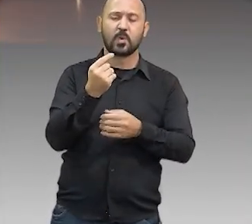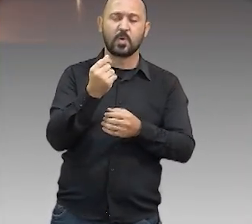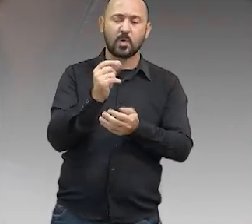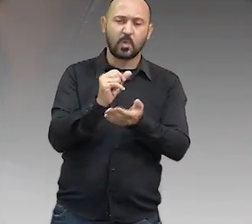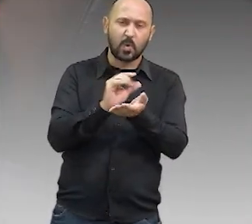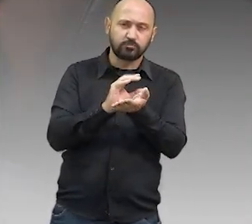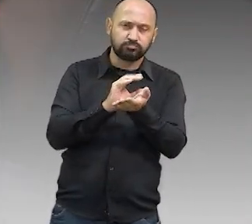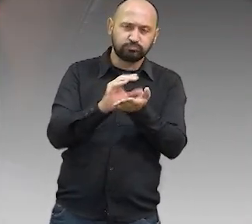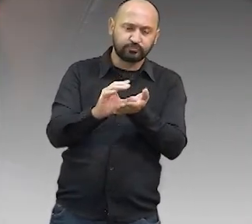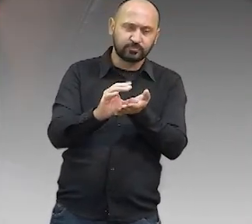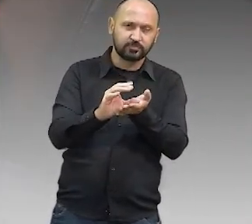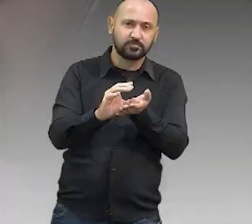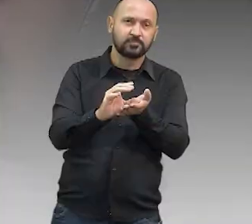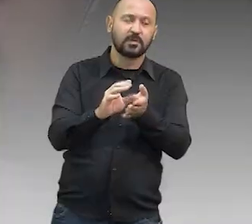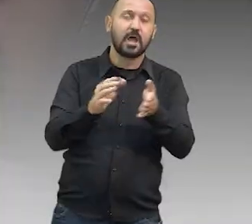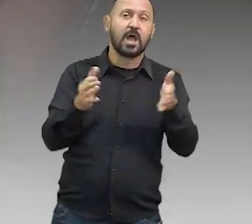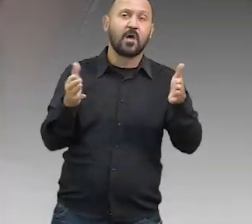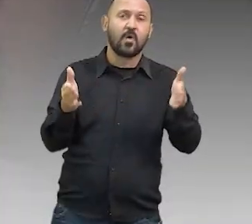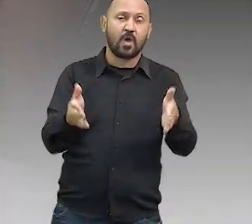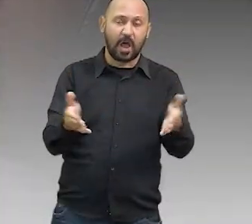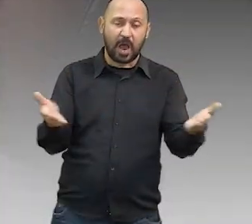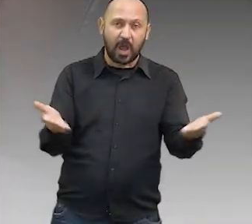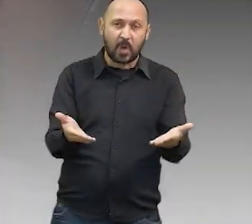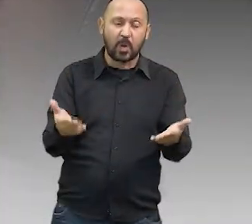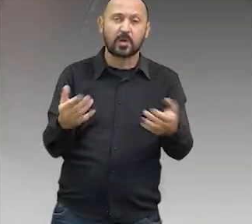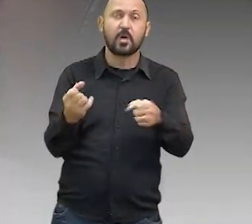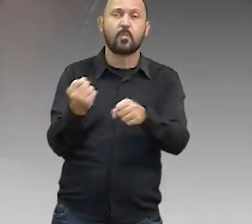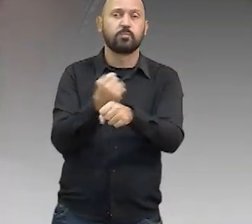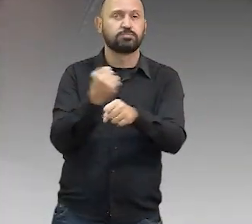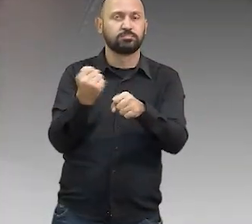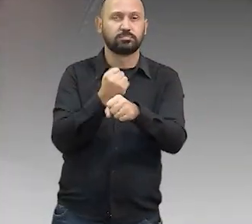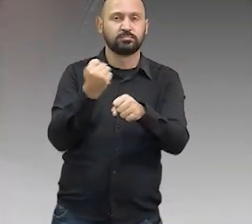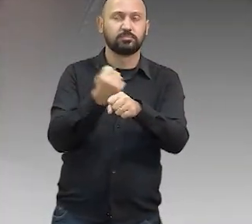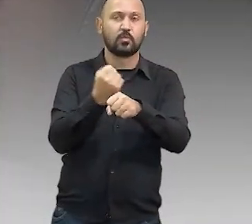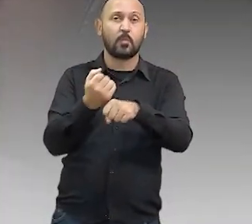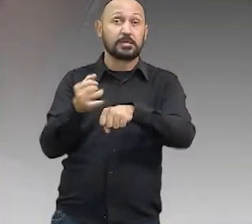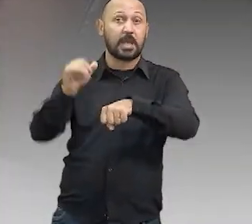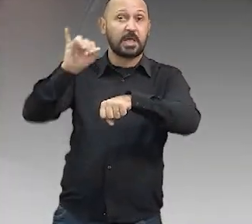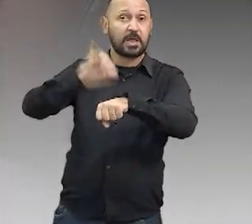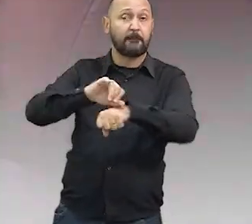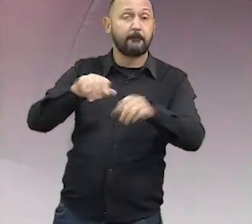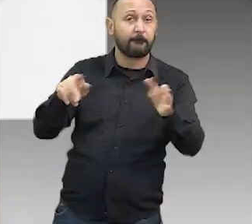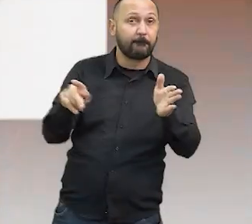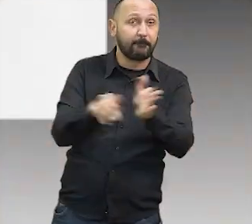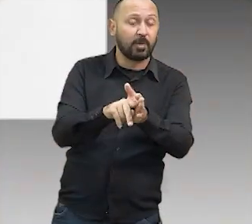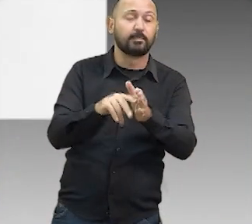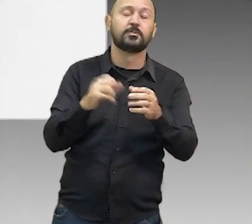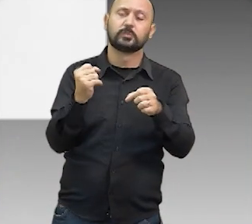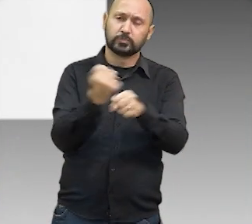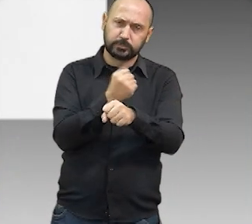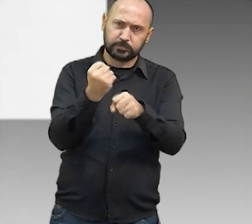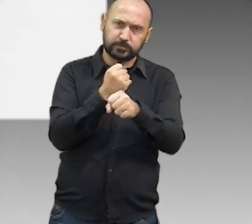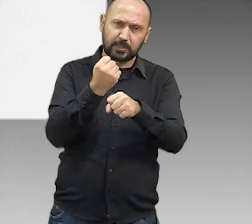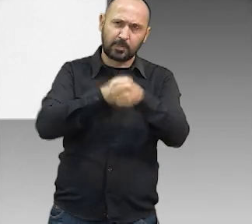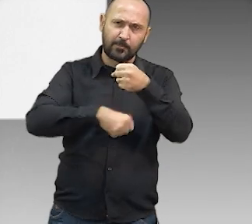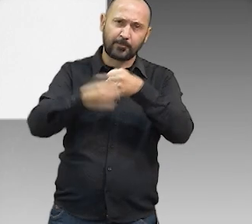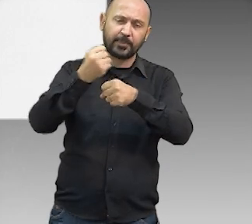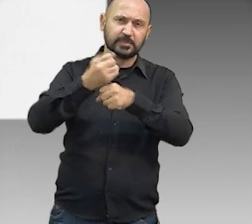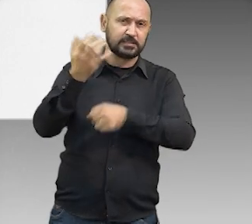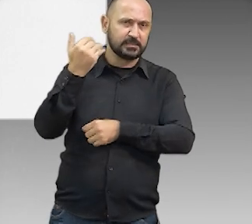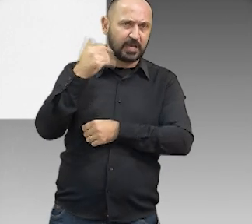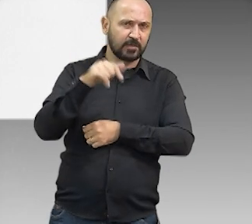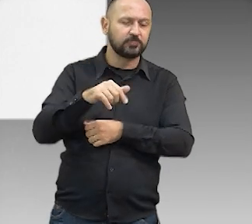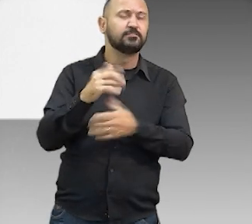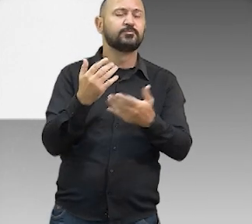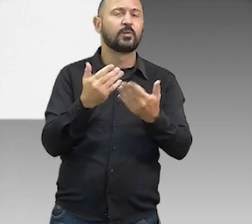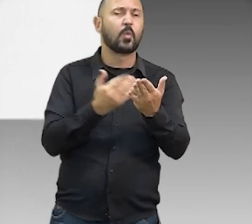nesse período, foi agora com a construção de uma sede própria. Construímos no ano passado,